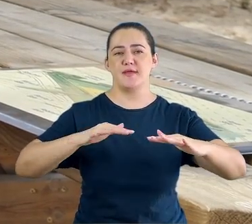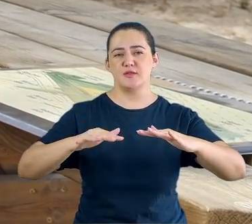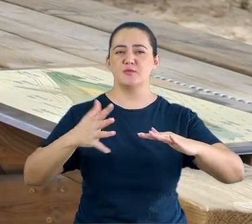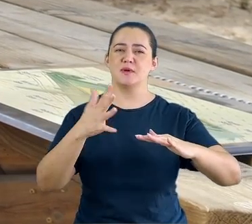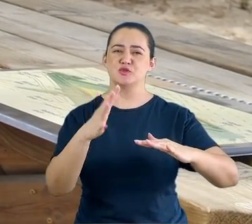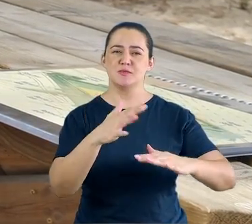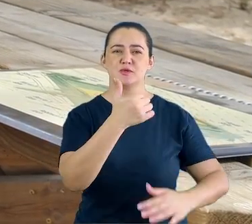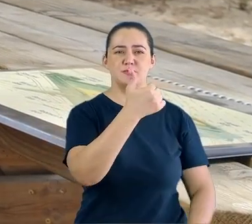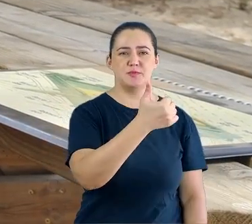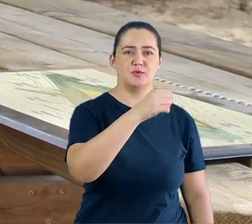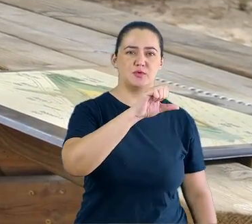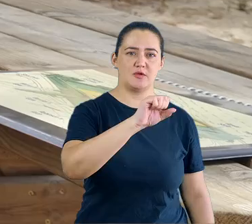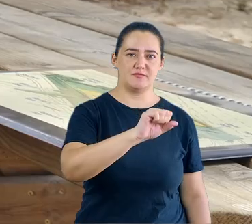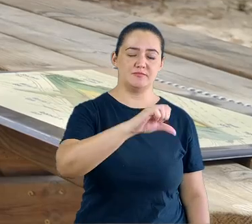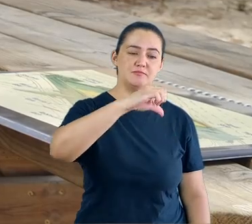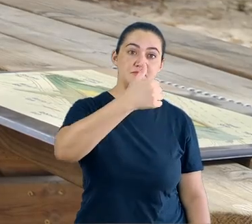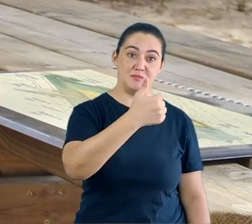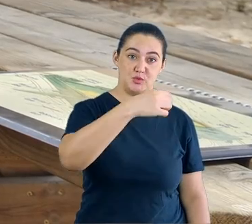movimento arquitetônico do ano de